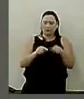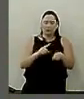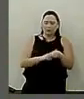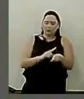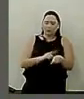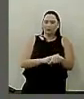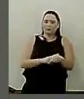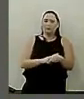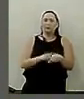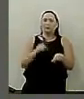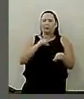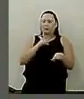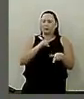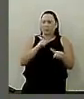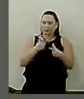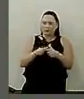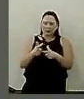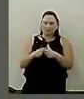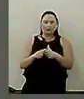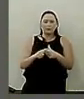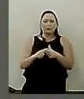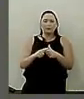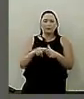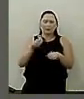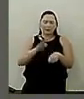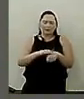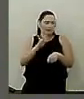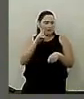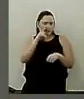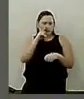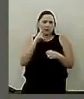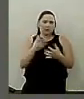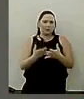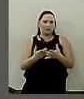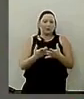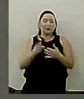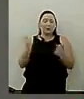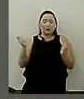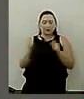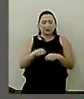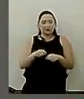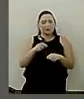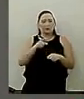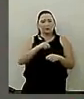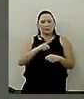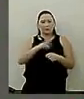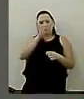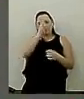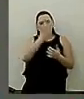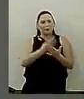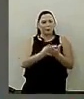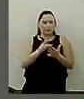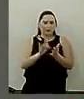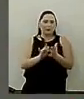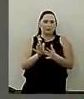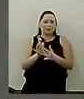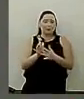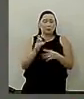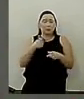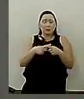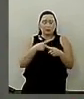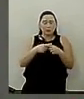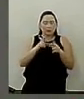em todas as situações, inclusive as mais perigosas, nós podemos confiar no Senhor Jesus, porque